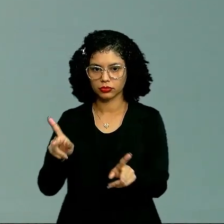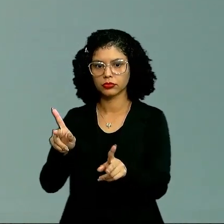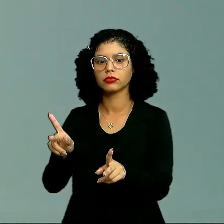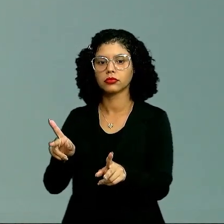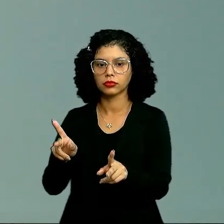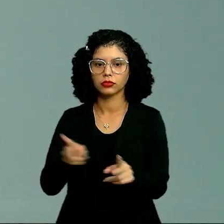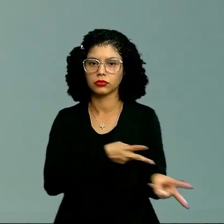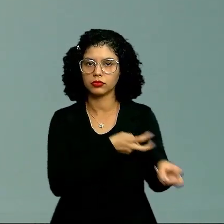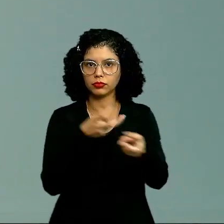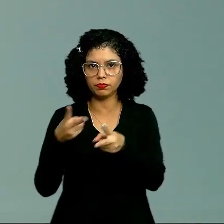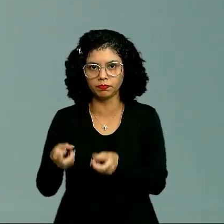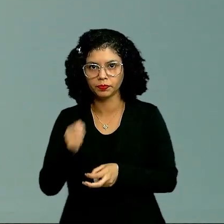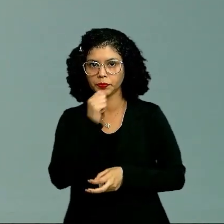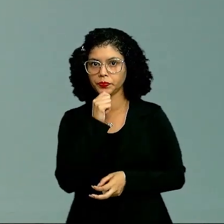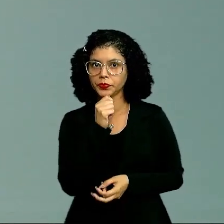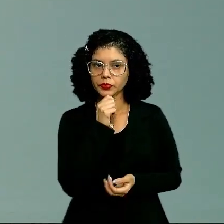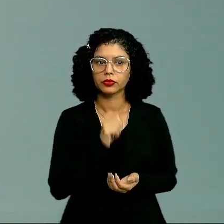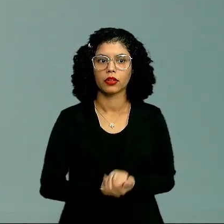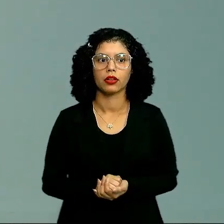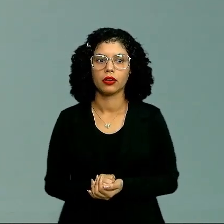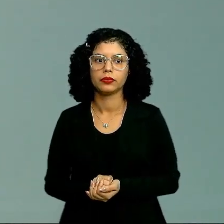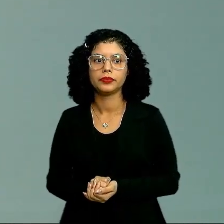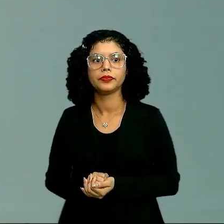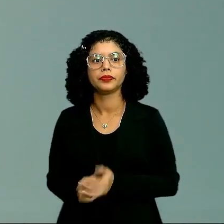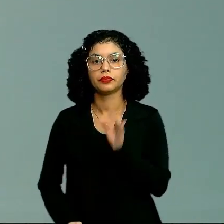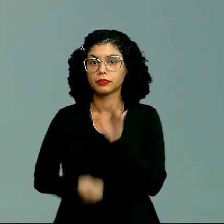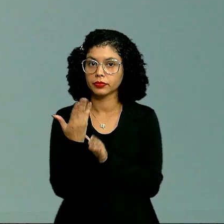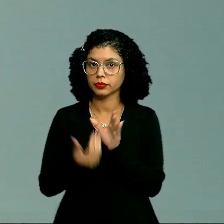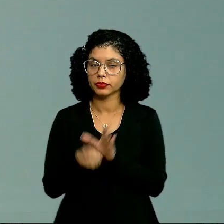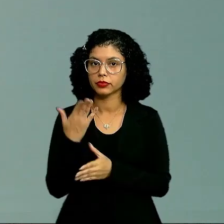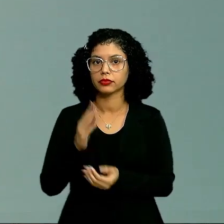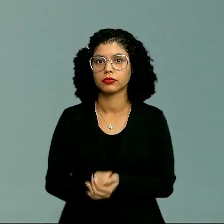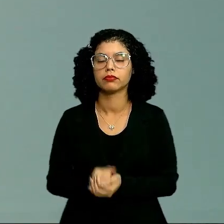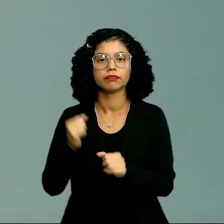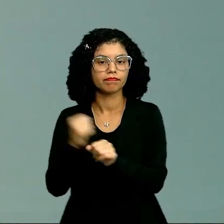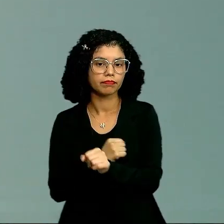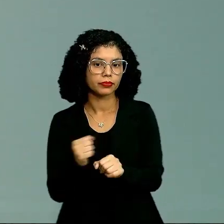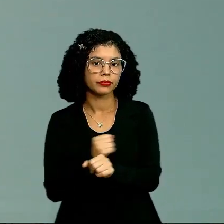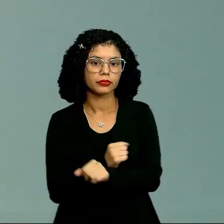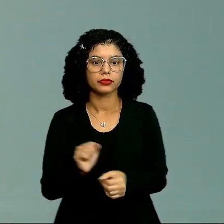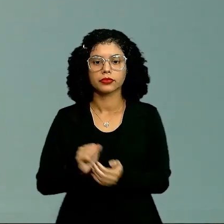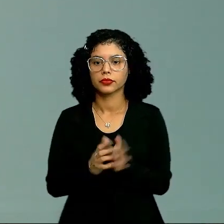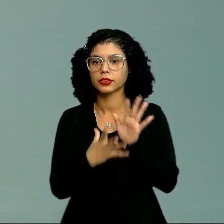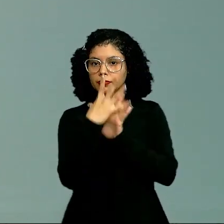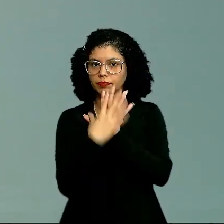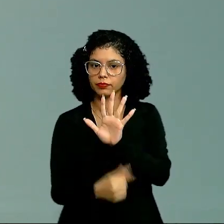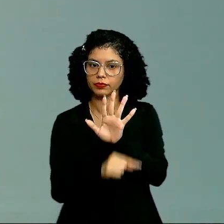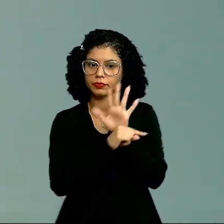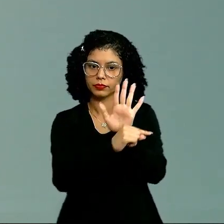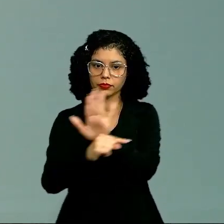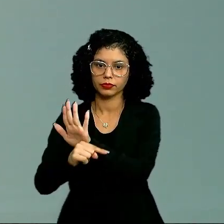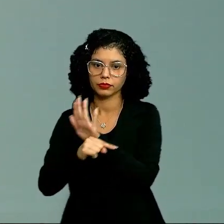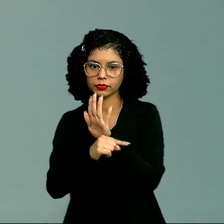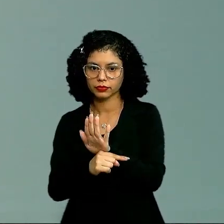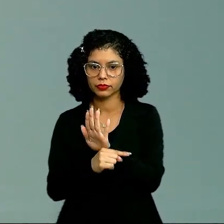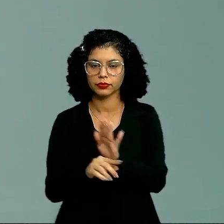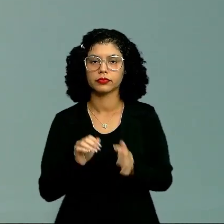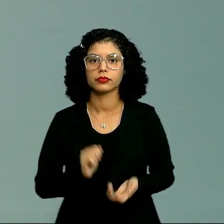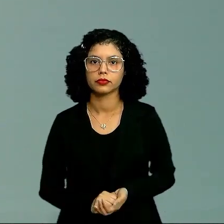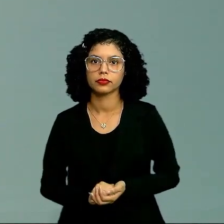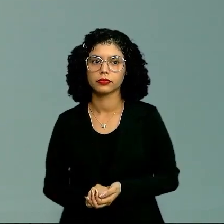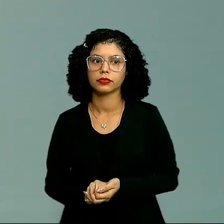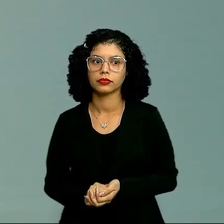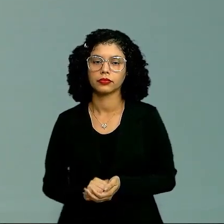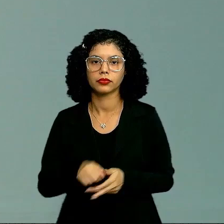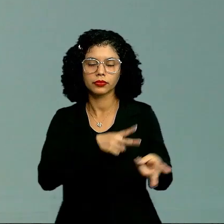quanto pessimista, e aí, na produção, nessas obras, deixa transparecer